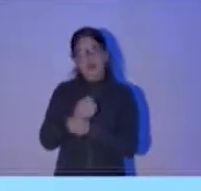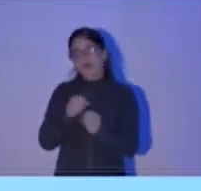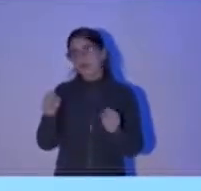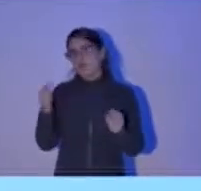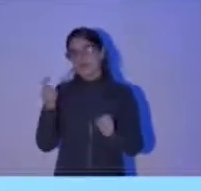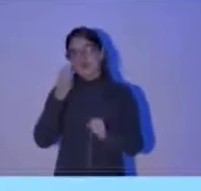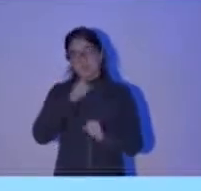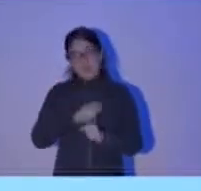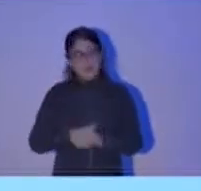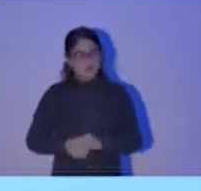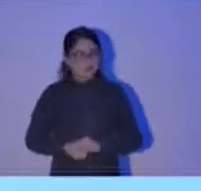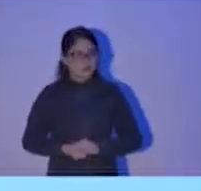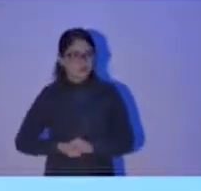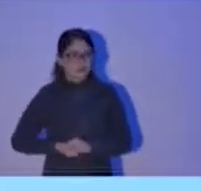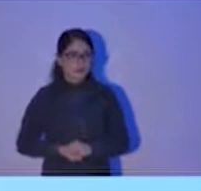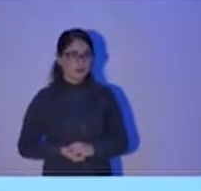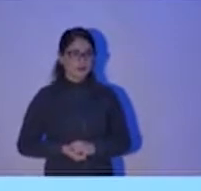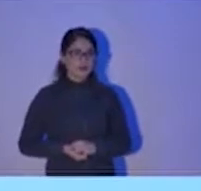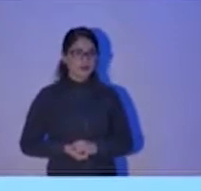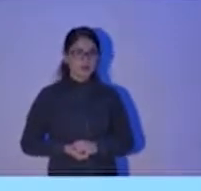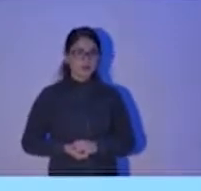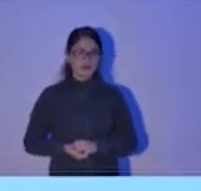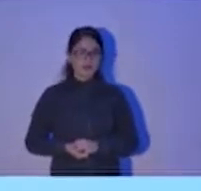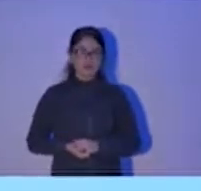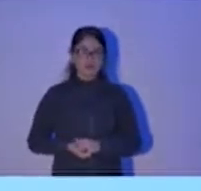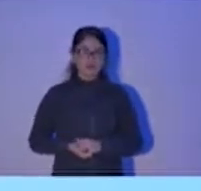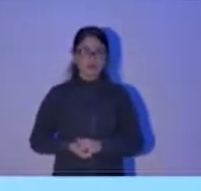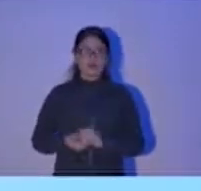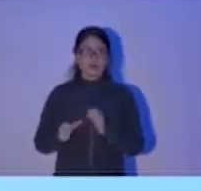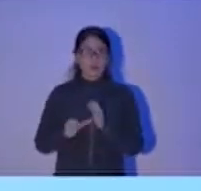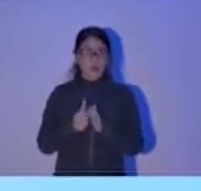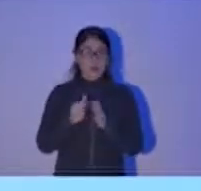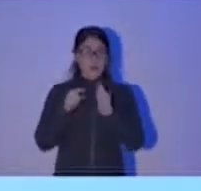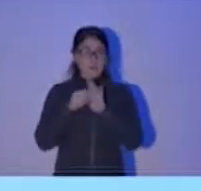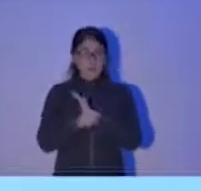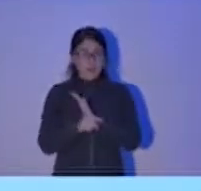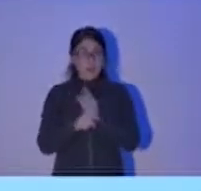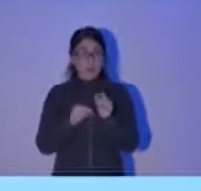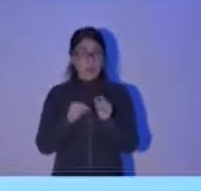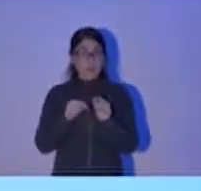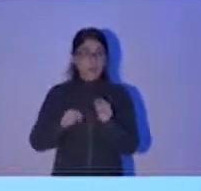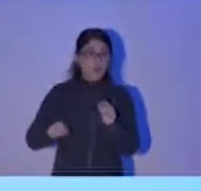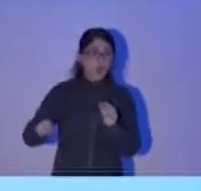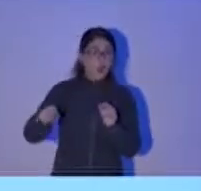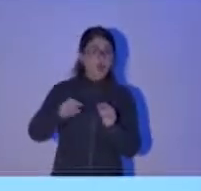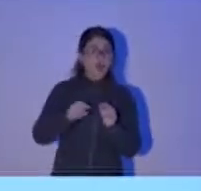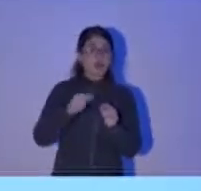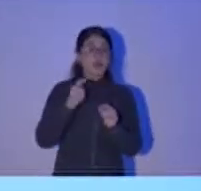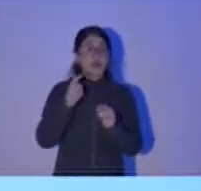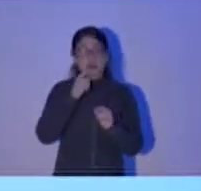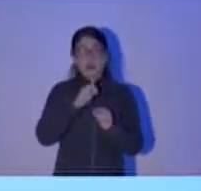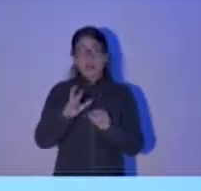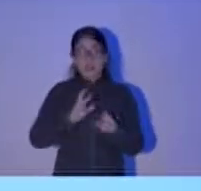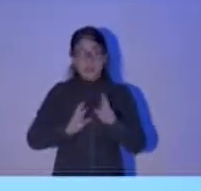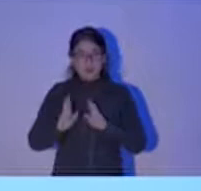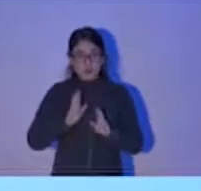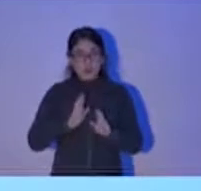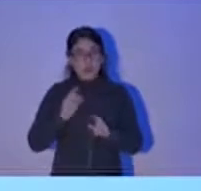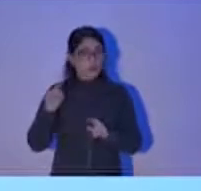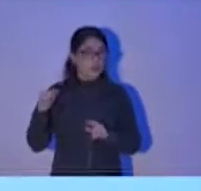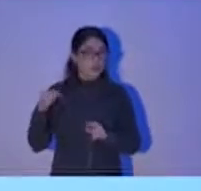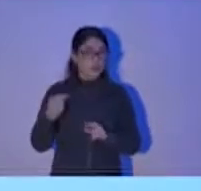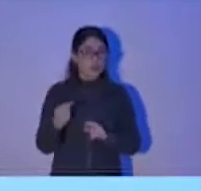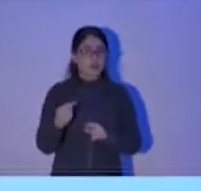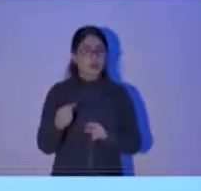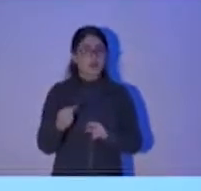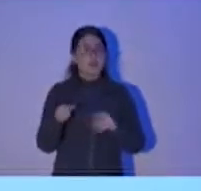que vai funcionar aqui? Eu vou fazer uma primeira pergunta para todos vocês, numa primeira rodada, responderem, e depois vou